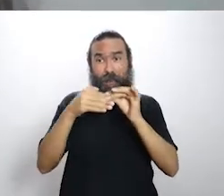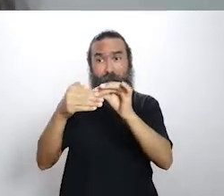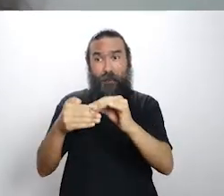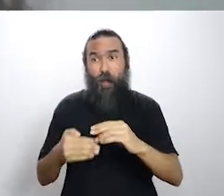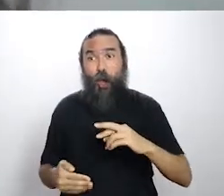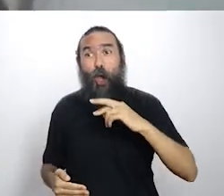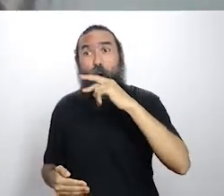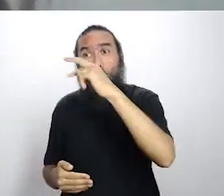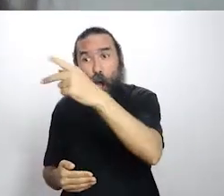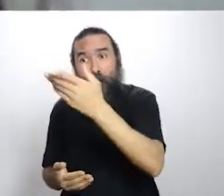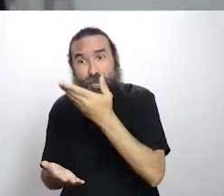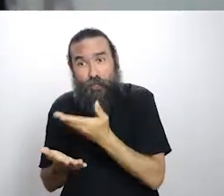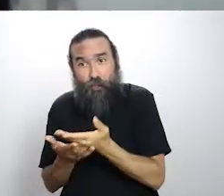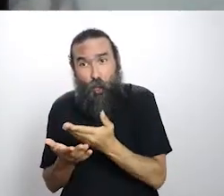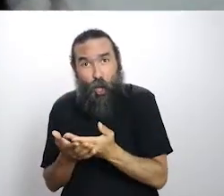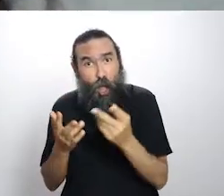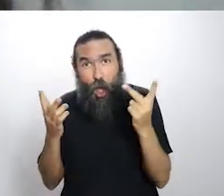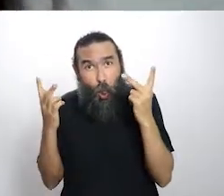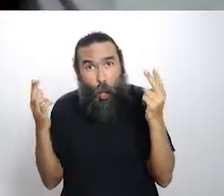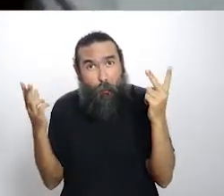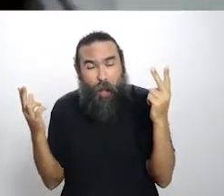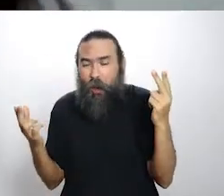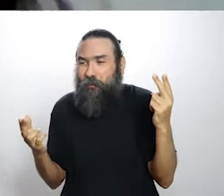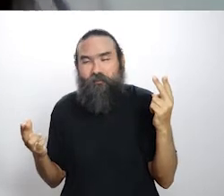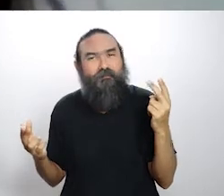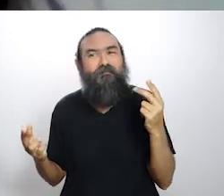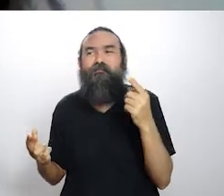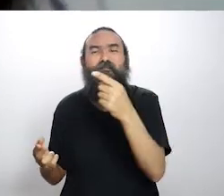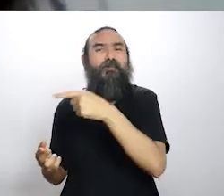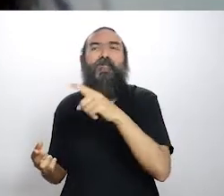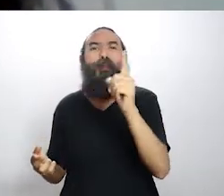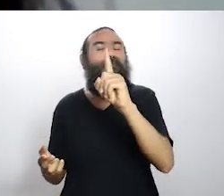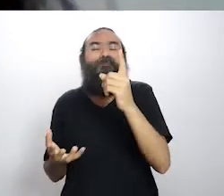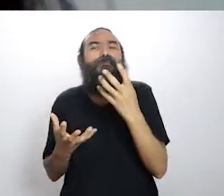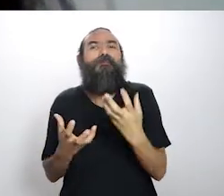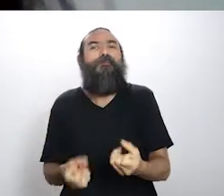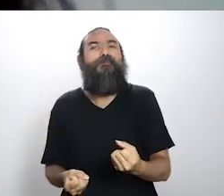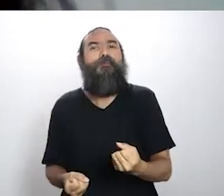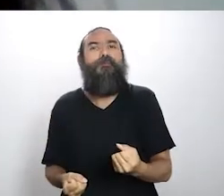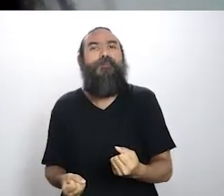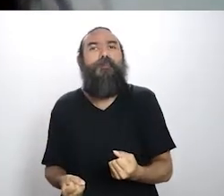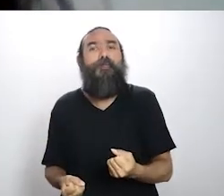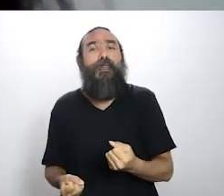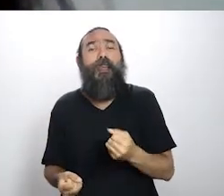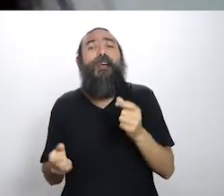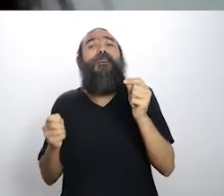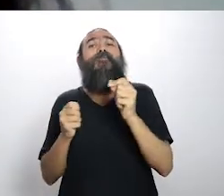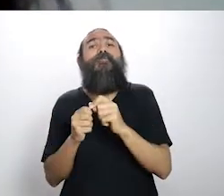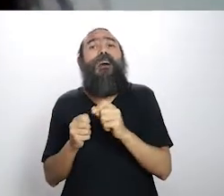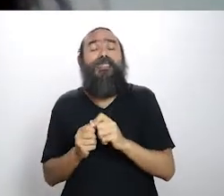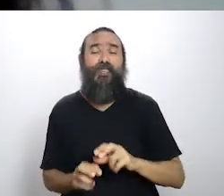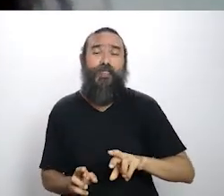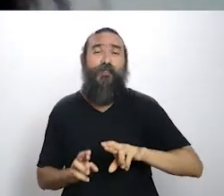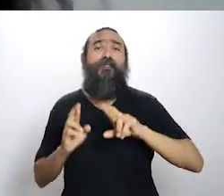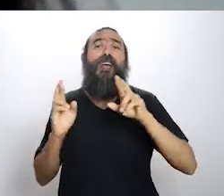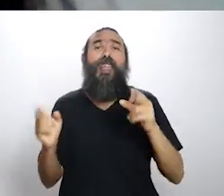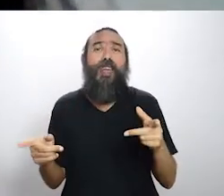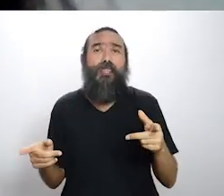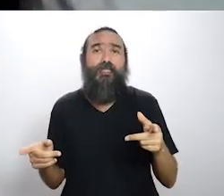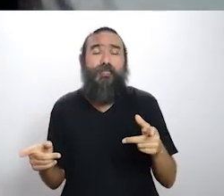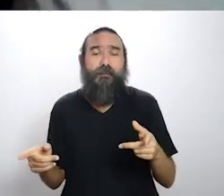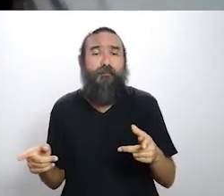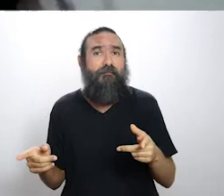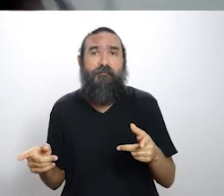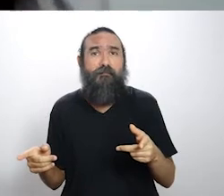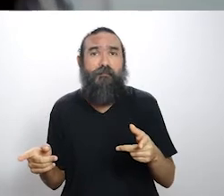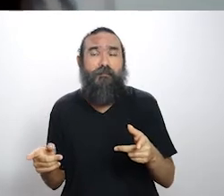avaliação das secretarias de educação, isso não é considerado. Eles acabam trabalhando de forma disciplinar, de